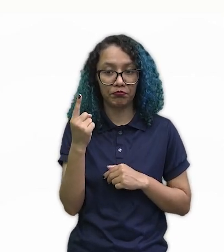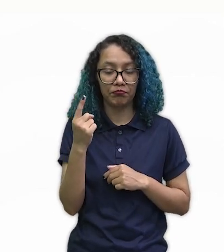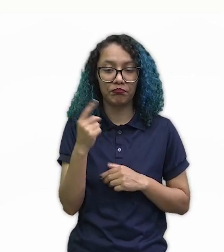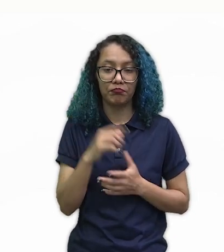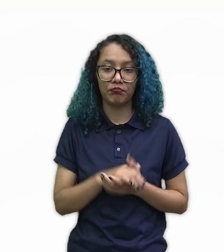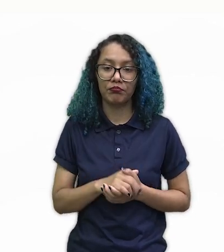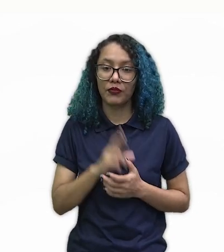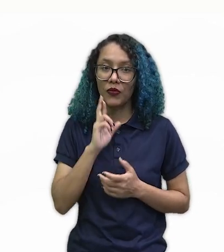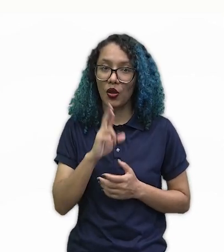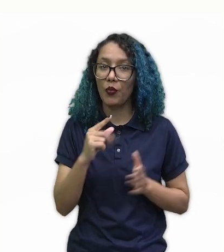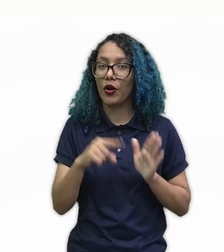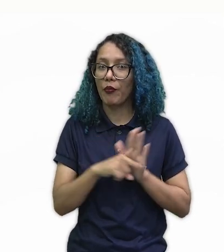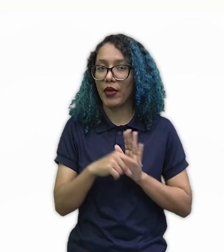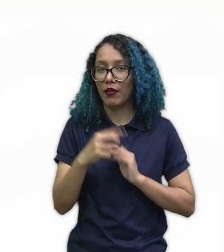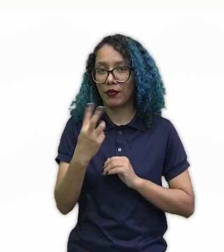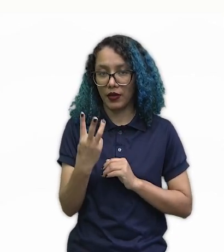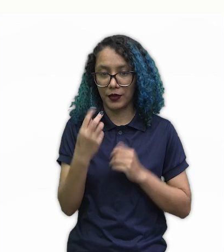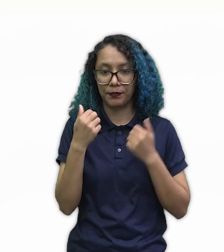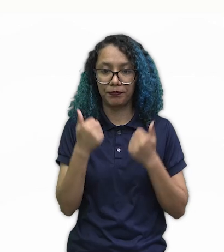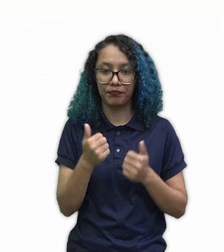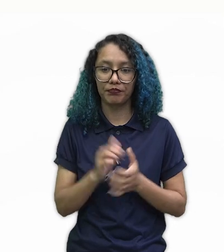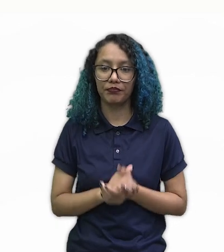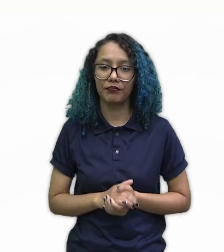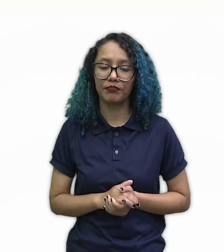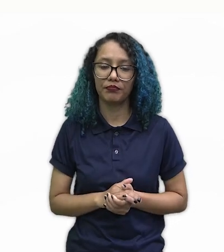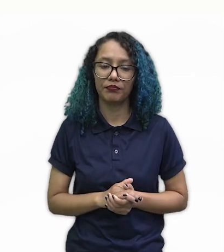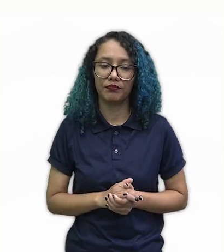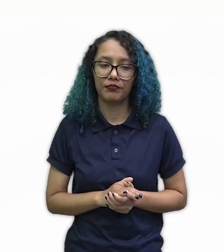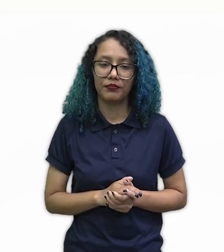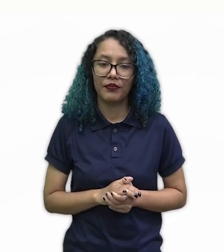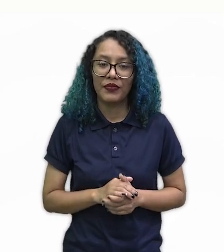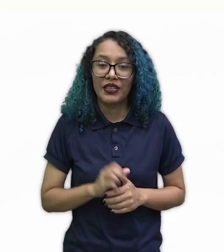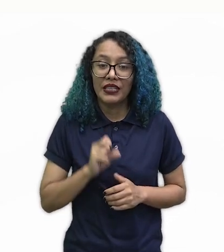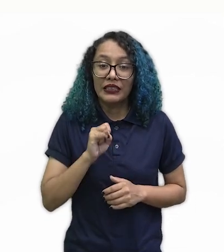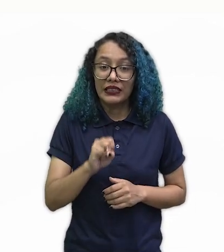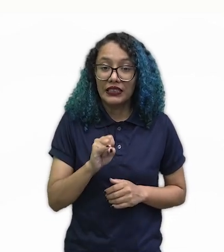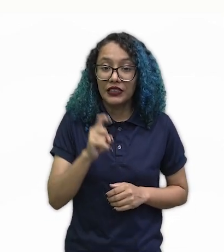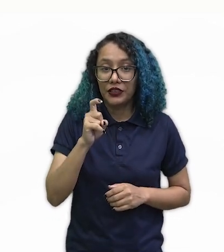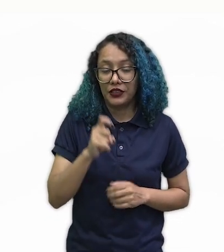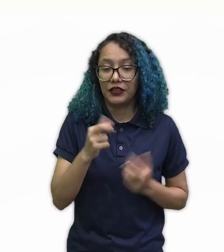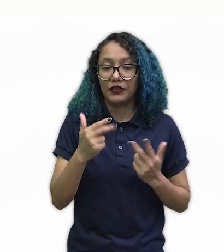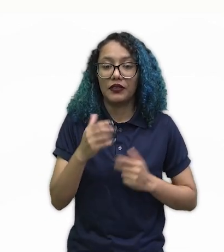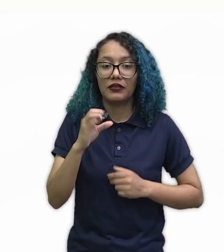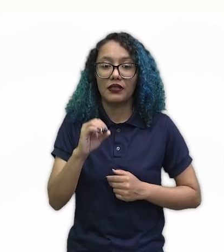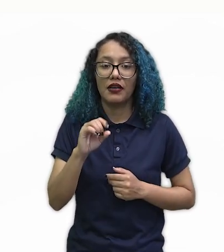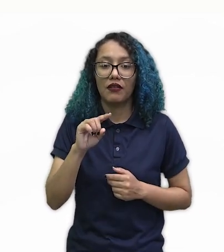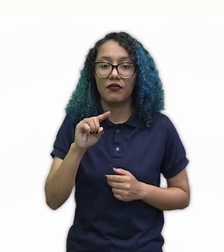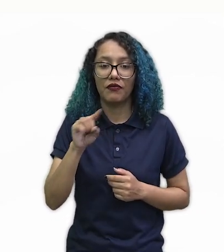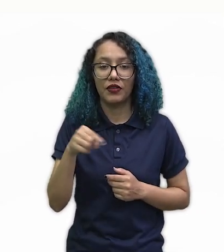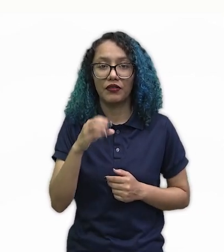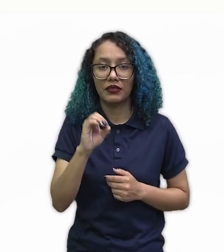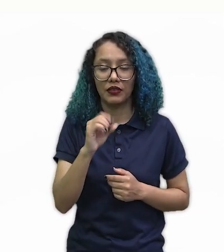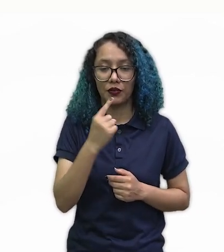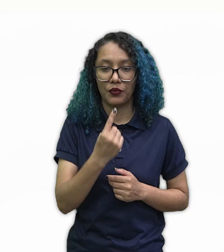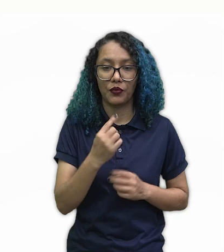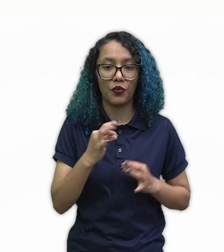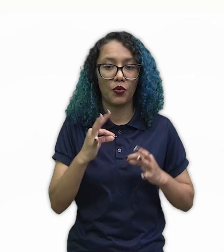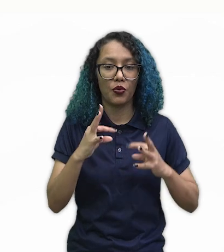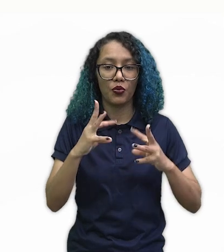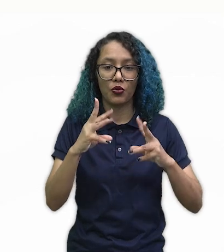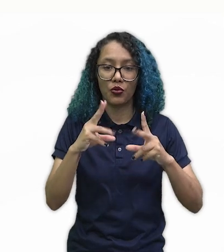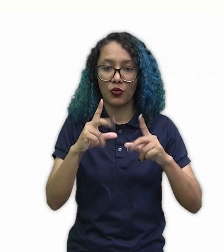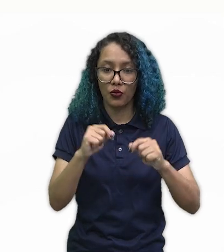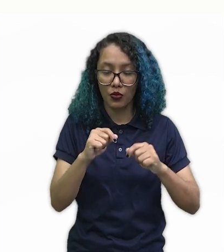gente tem menos 3. Perfeito? Quando o x vale 0,01, reparem que toda